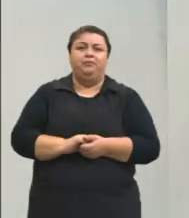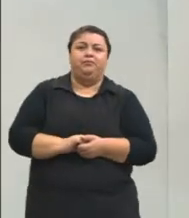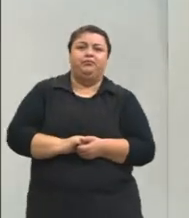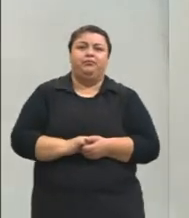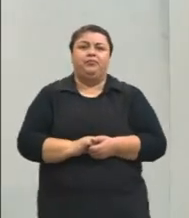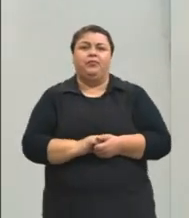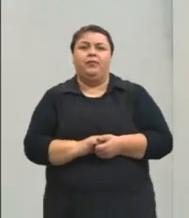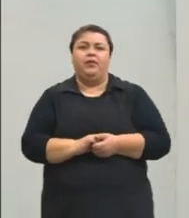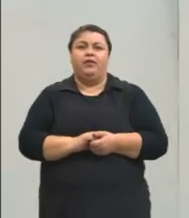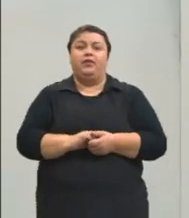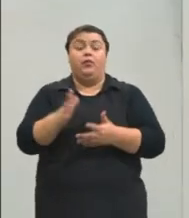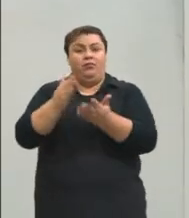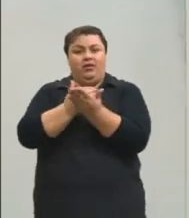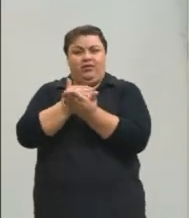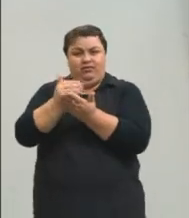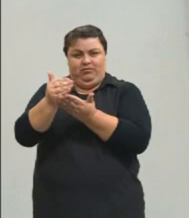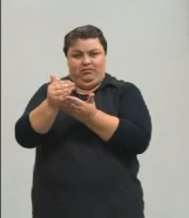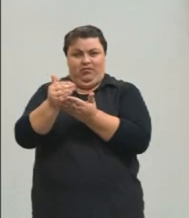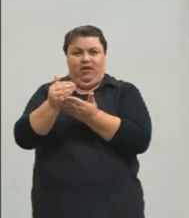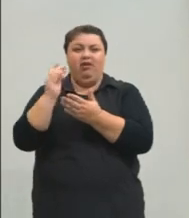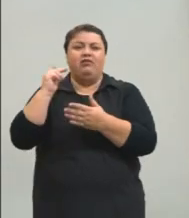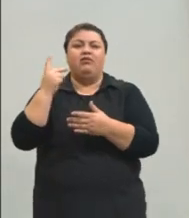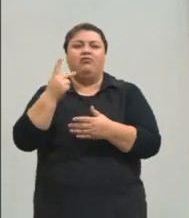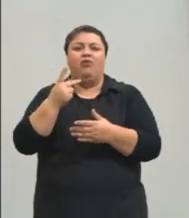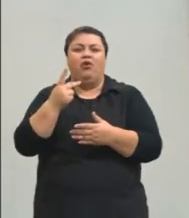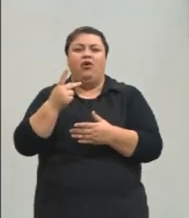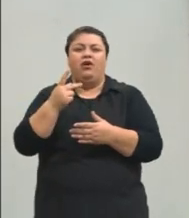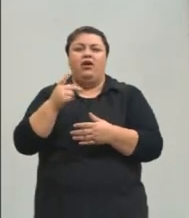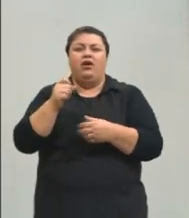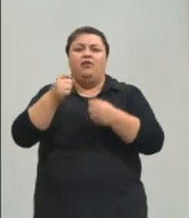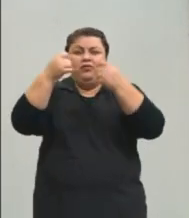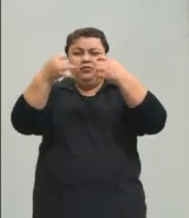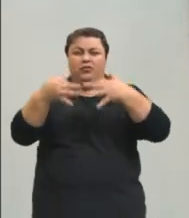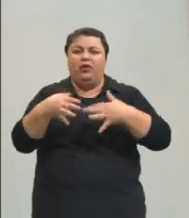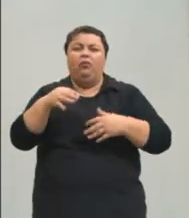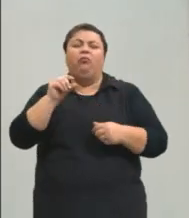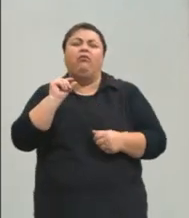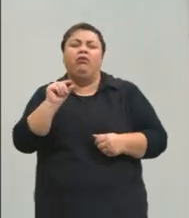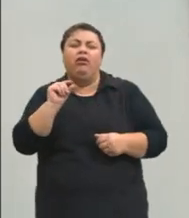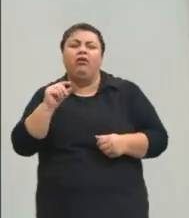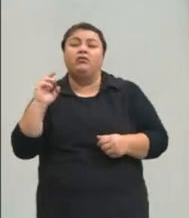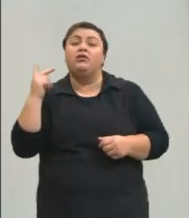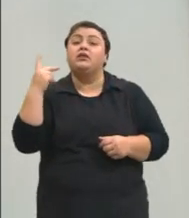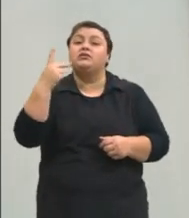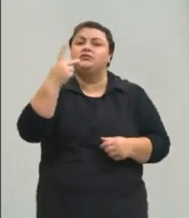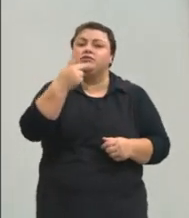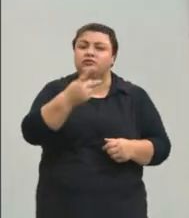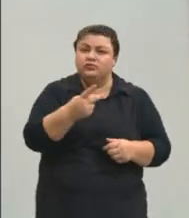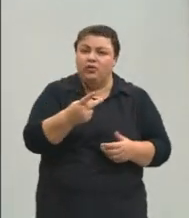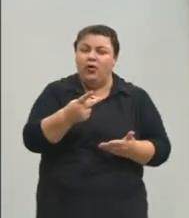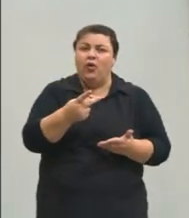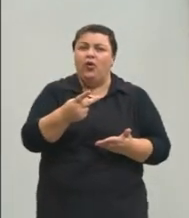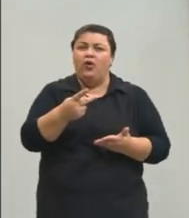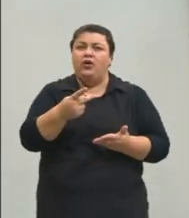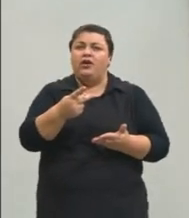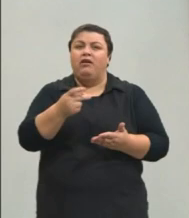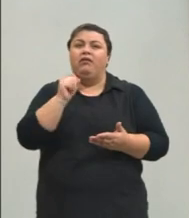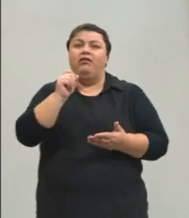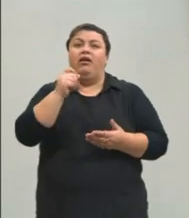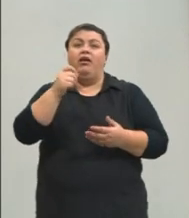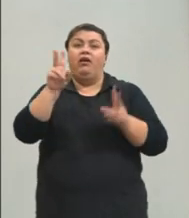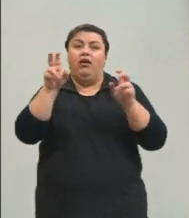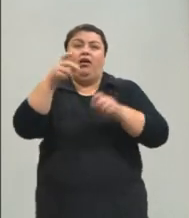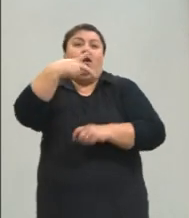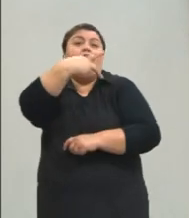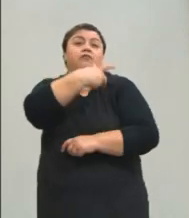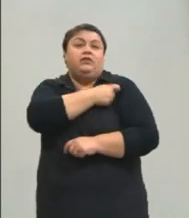Bom, para começar essa história, vamos falar um pouquinho da história da nossa protagonista, que é a vacina,